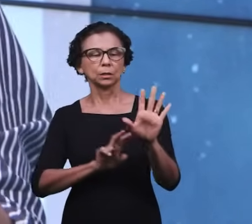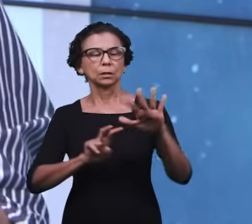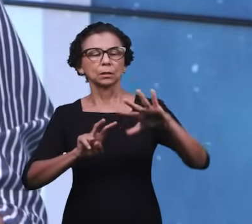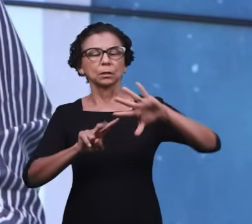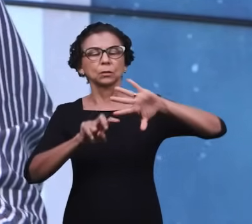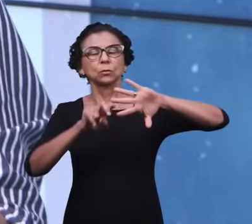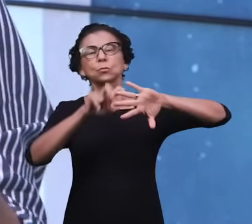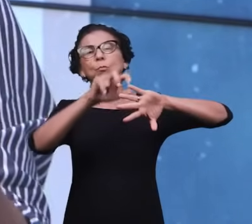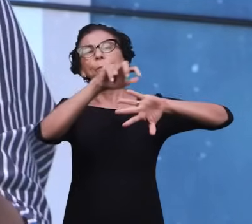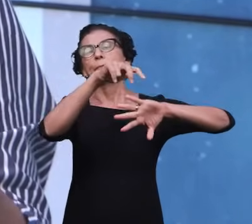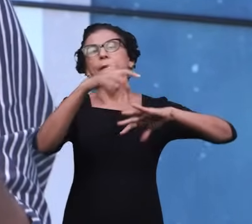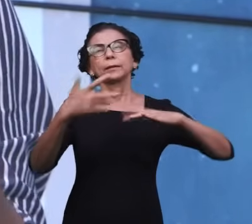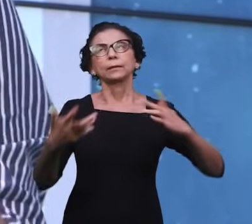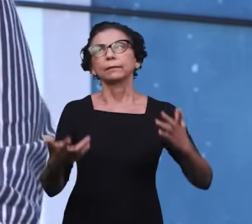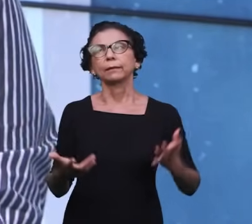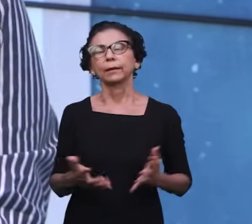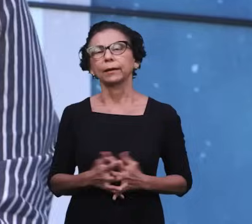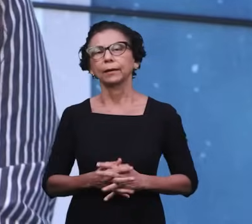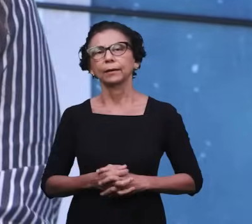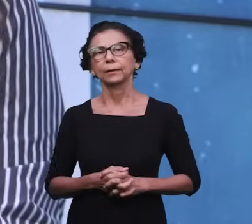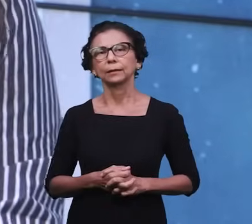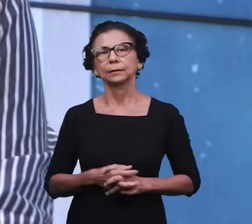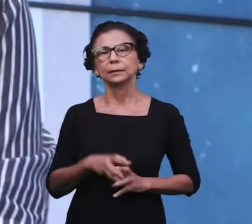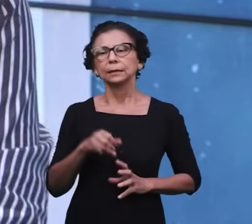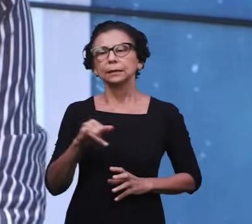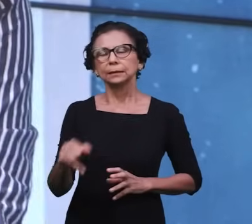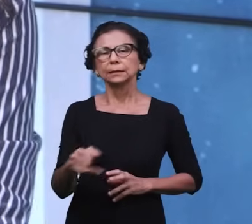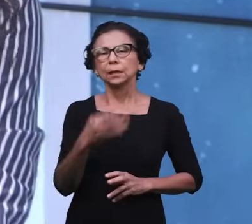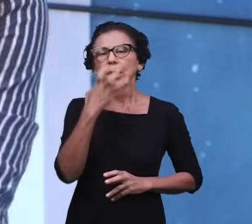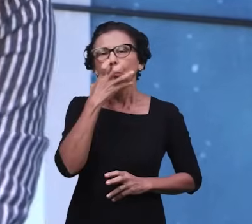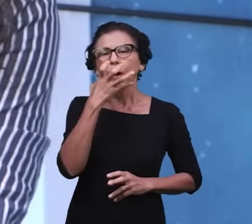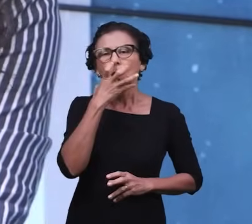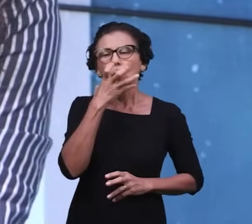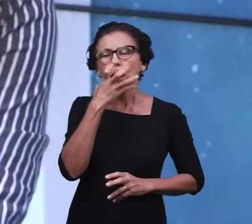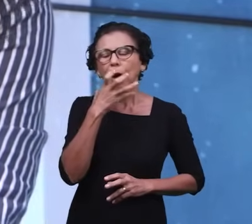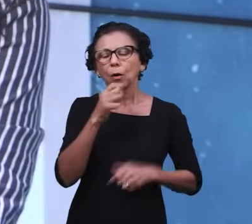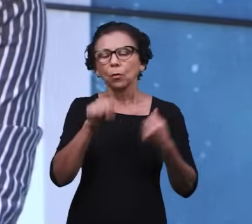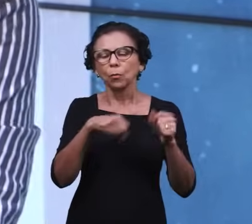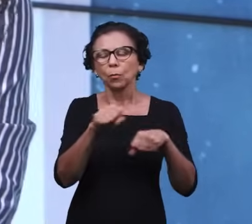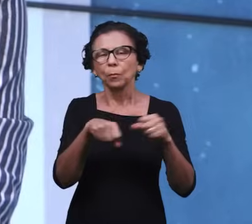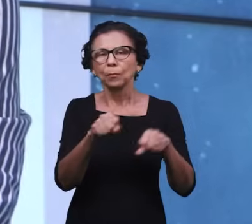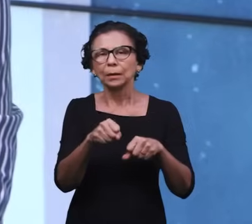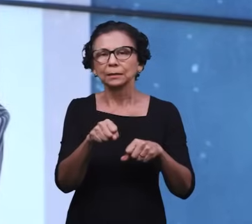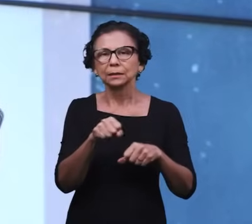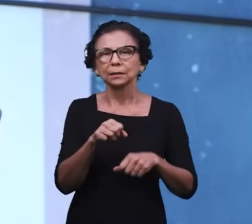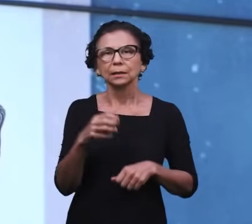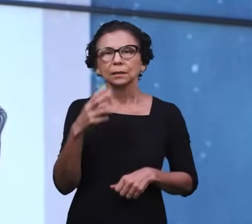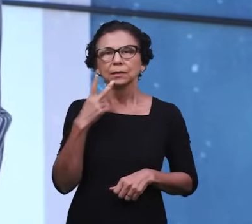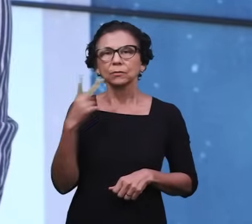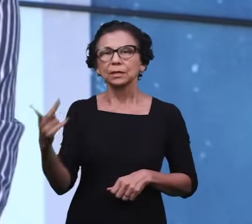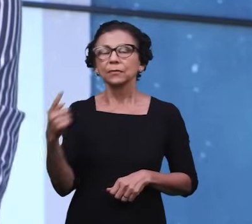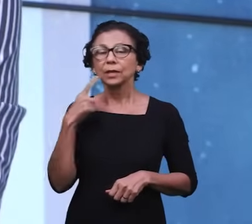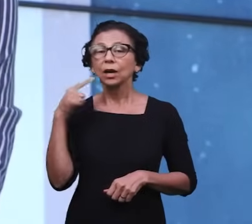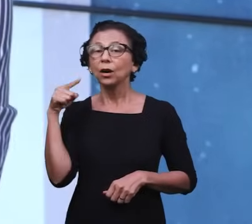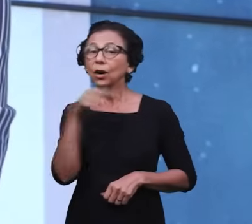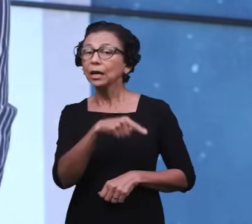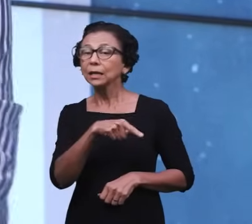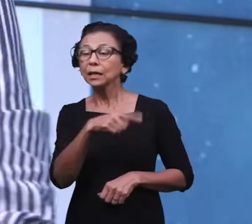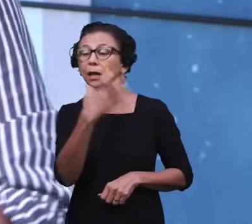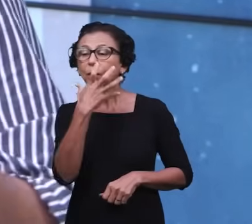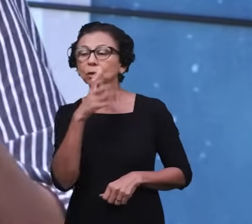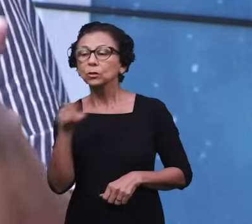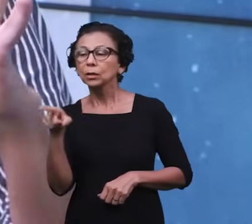sensorial. Por exemplo, se passar um cachorro e você falar, olha o cachorro, ela vai olhar? Olha o avião, ela vai